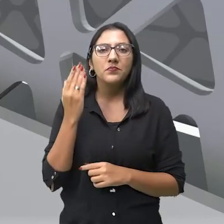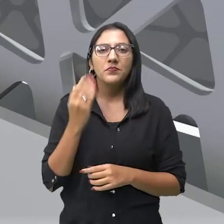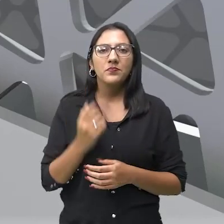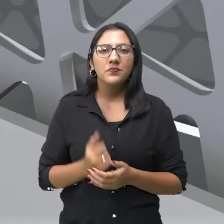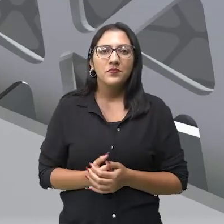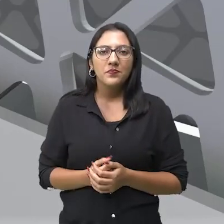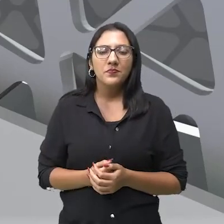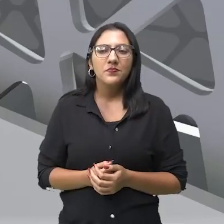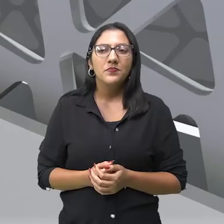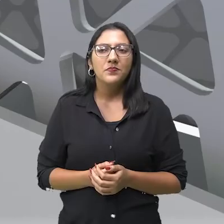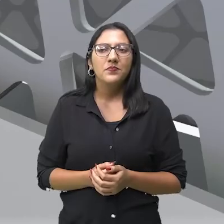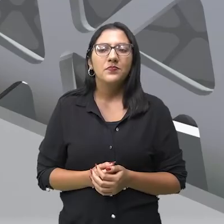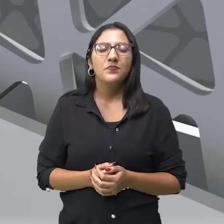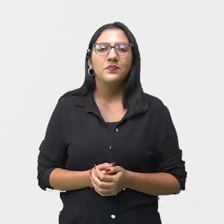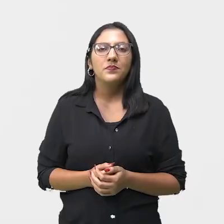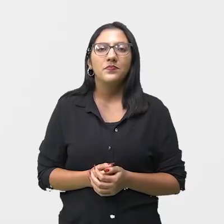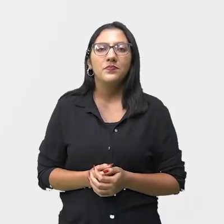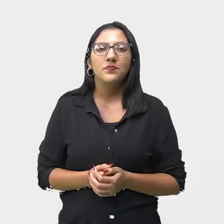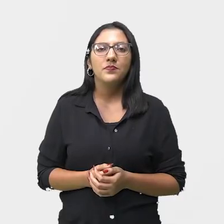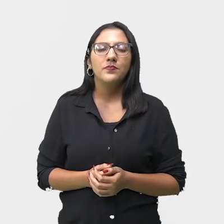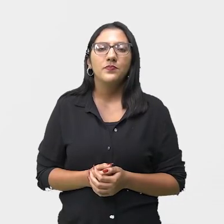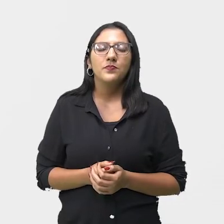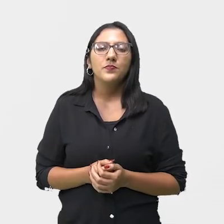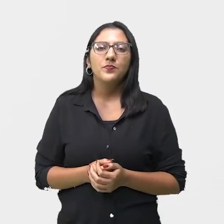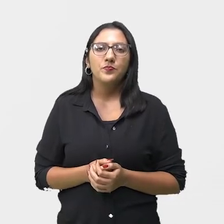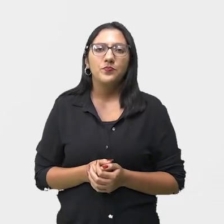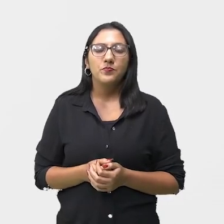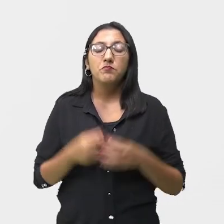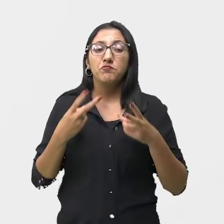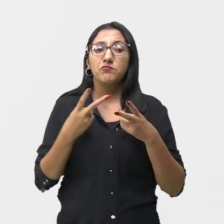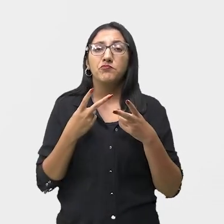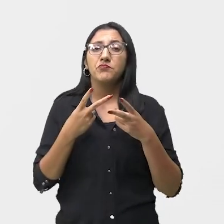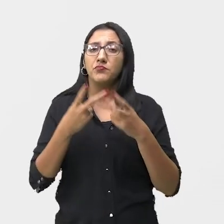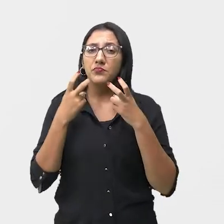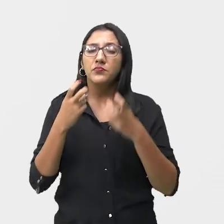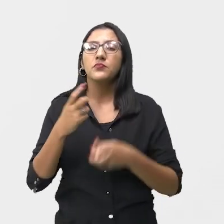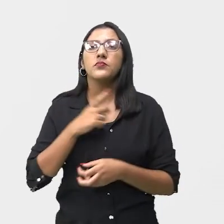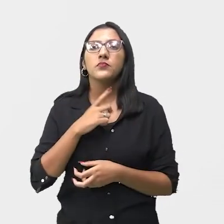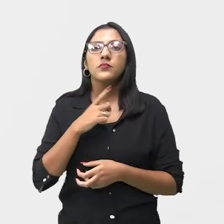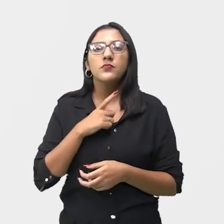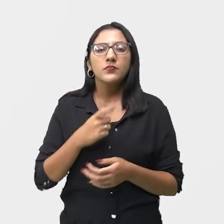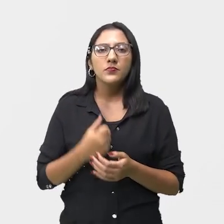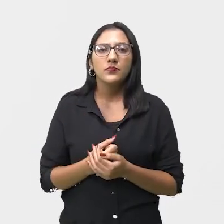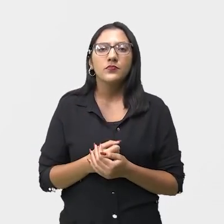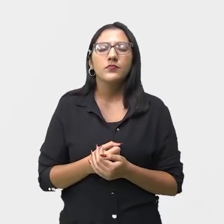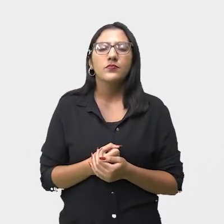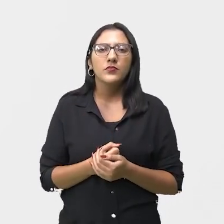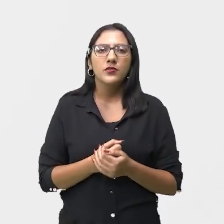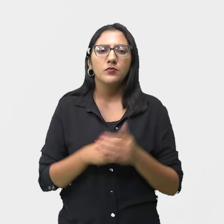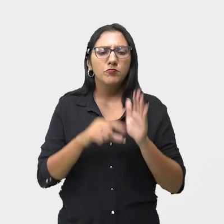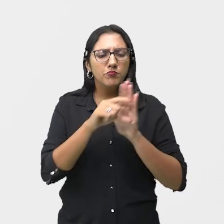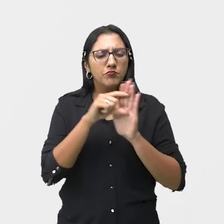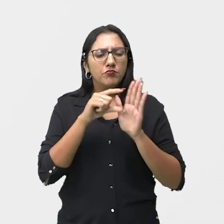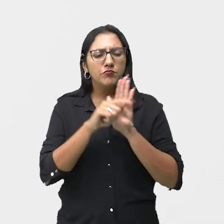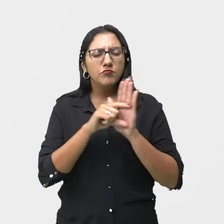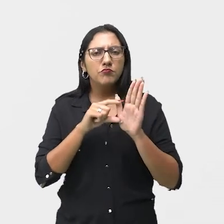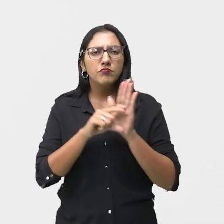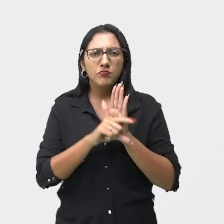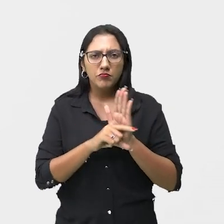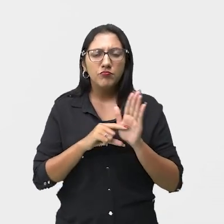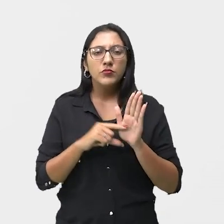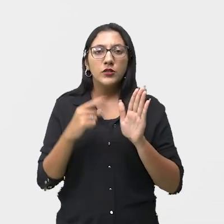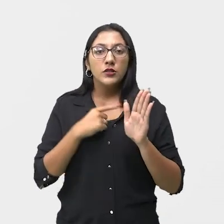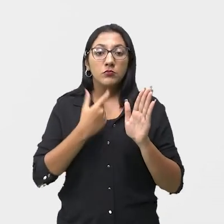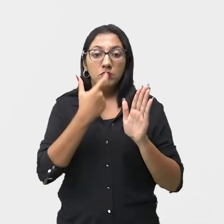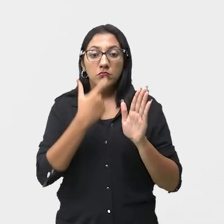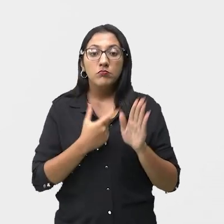próxima cartela, olhem só, a gente observa então que nos trechos em que fala o